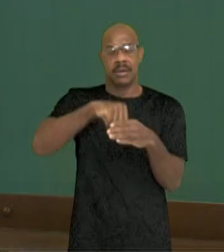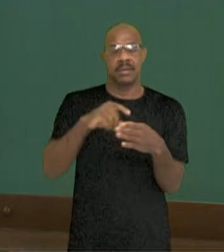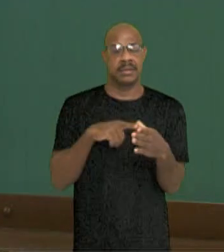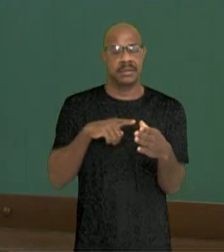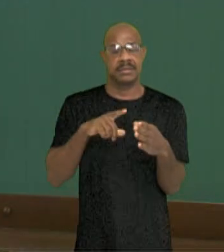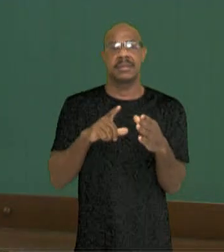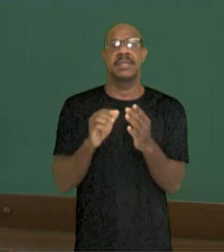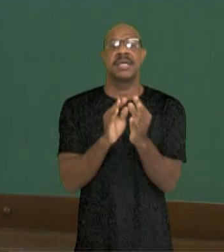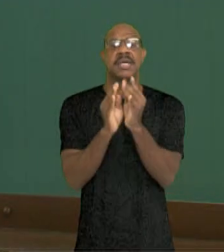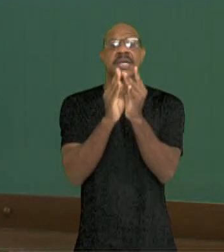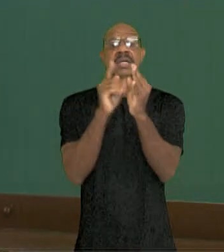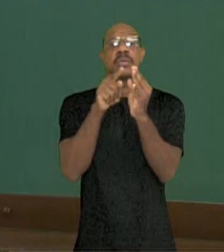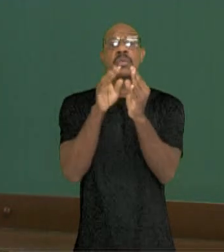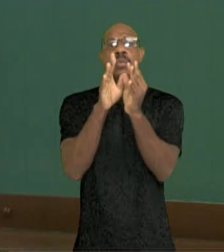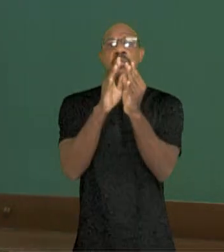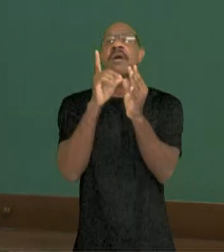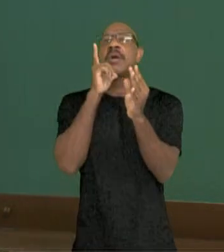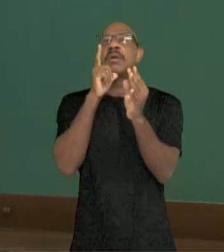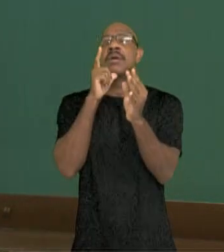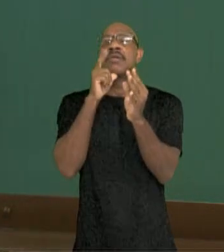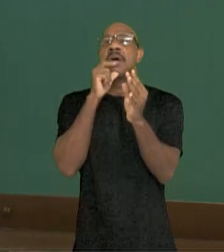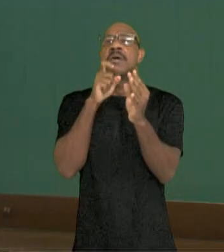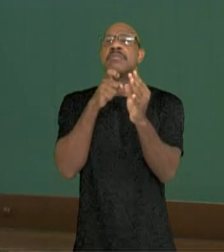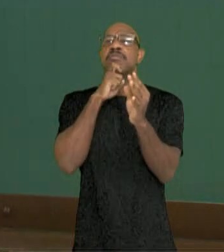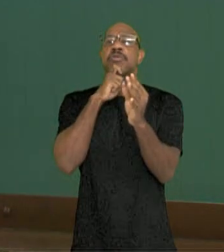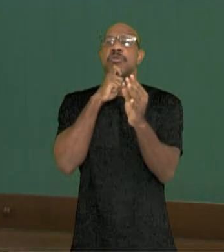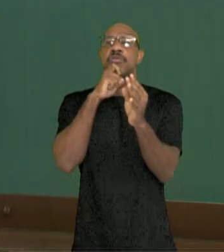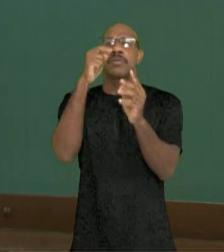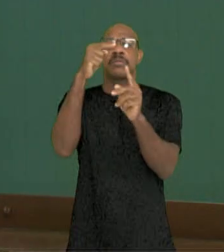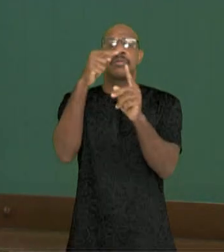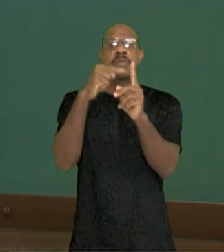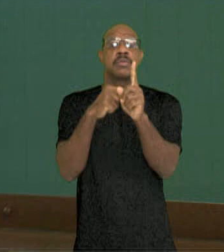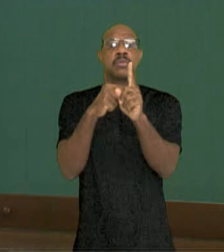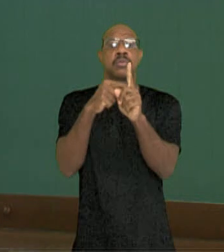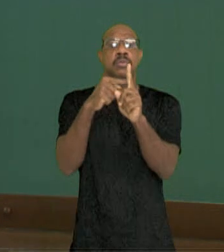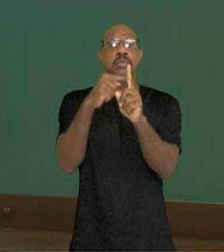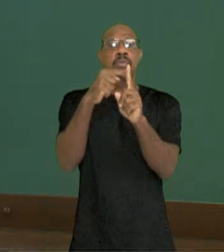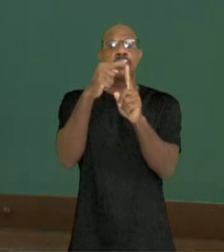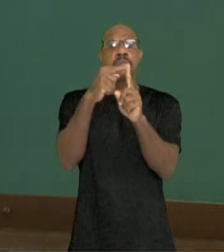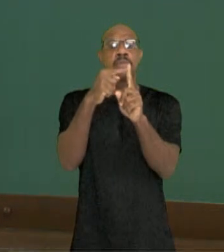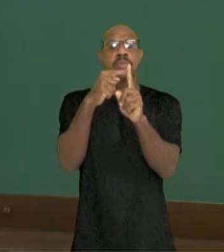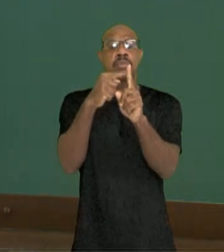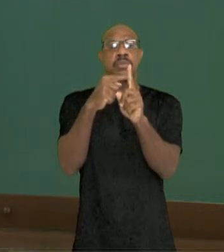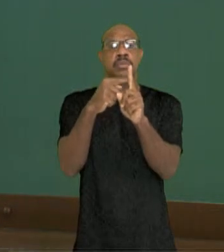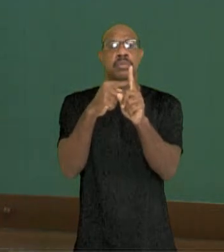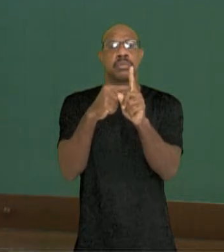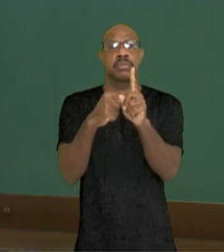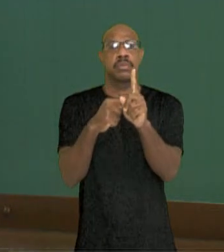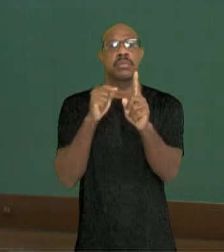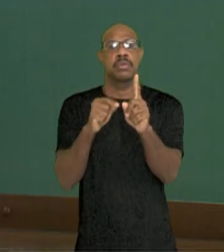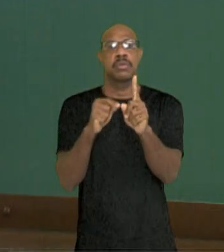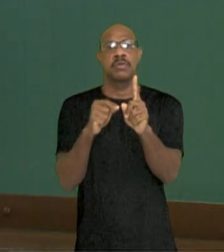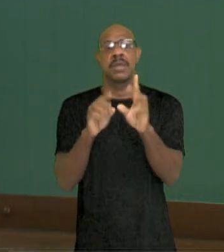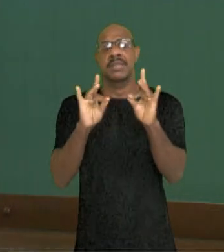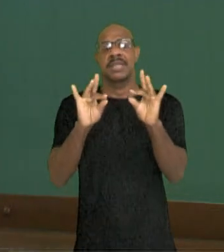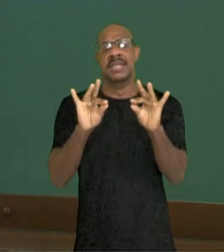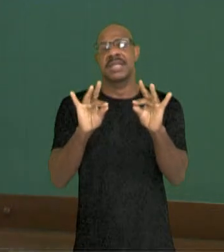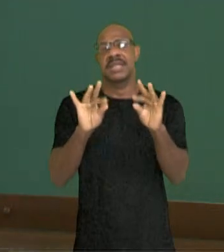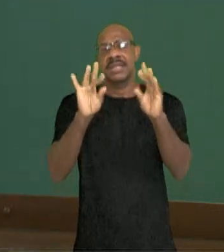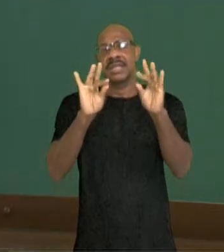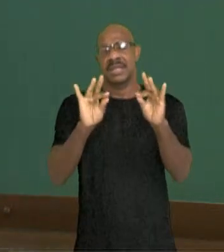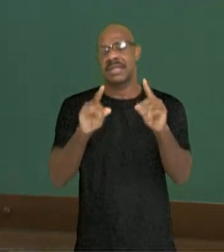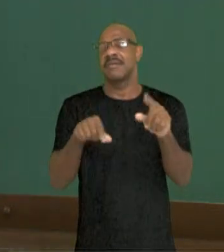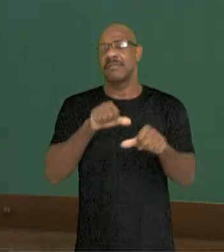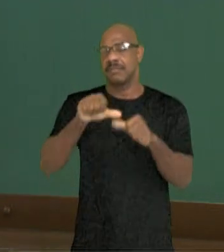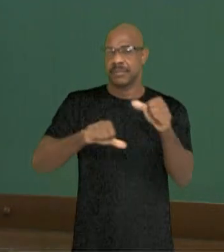estado gasoso e vai resfriando ela, chega nos 100 graus Celsius, continua resfriando, ela vai tornar-se líquida. Ou